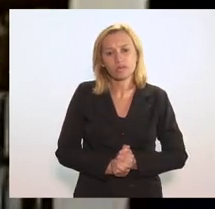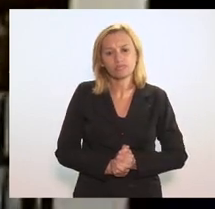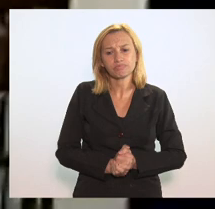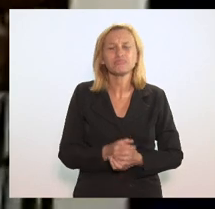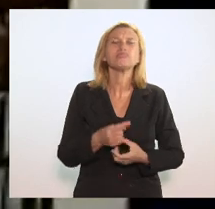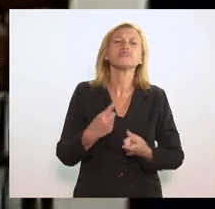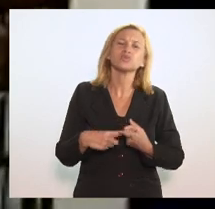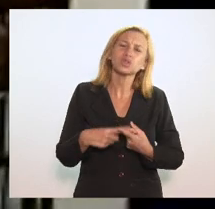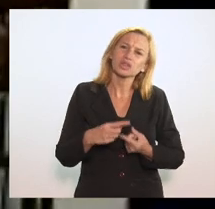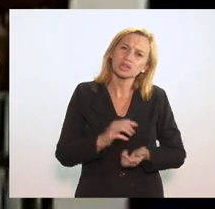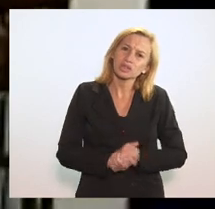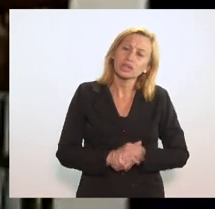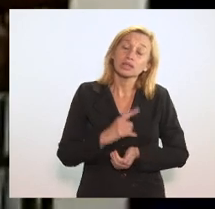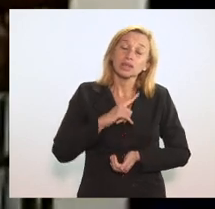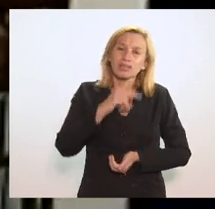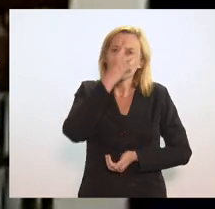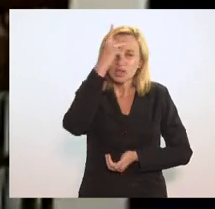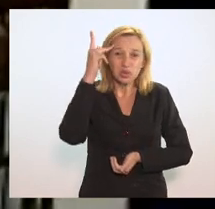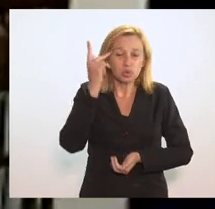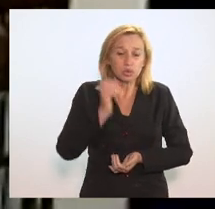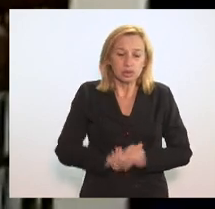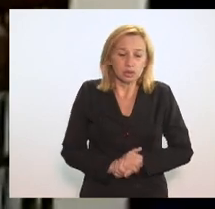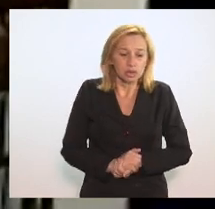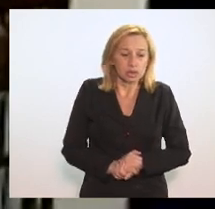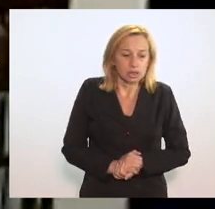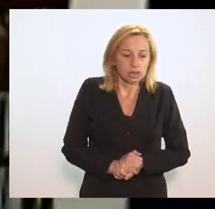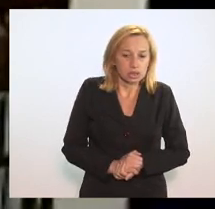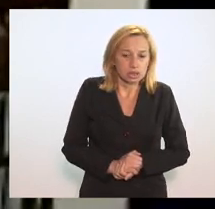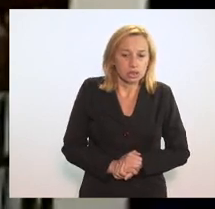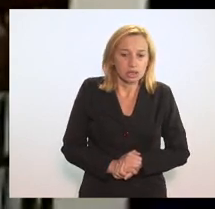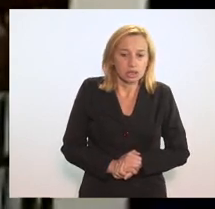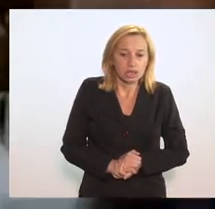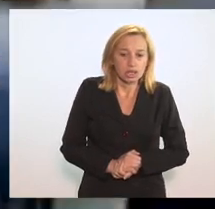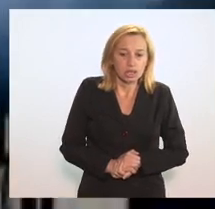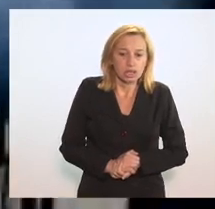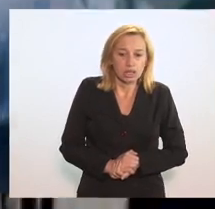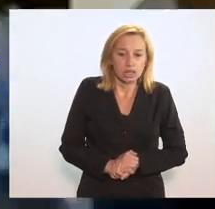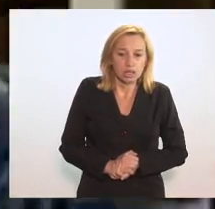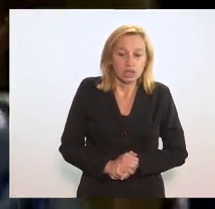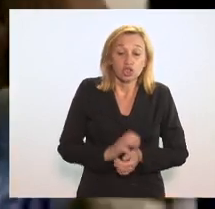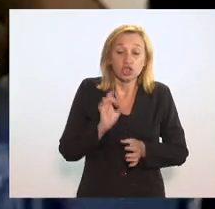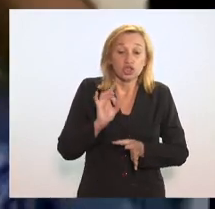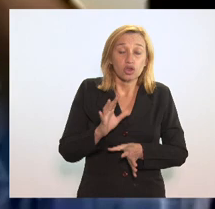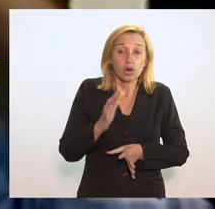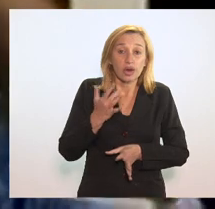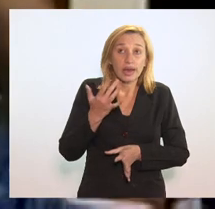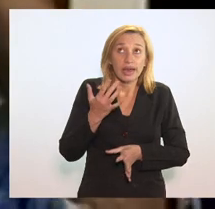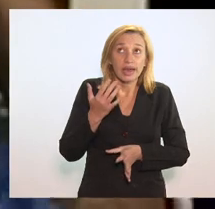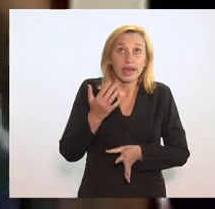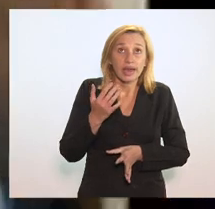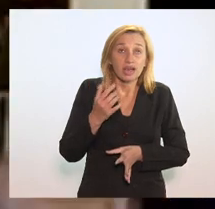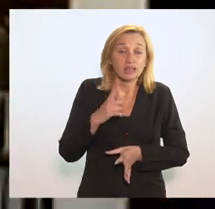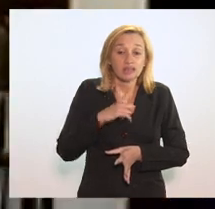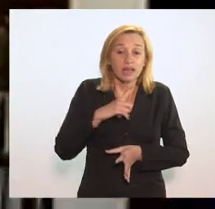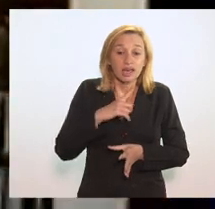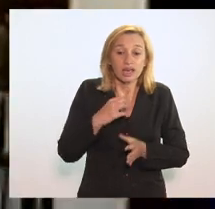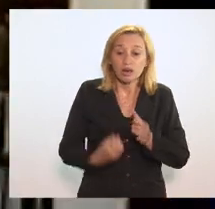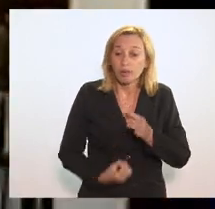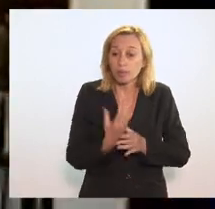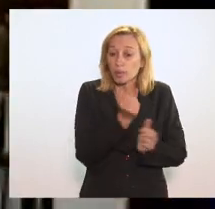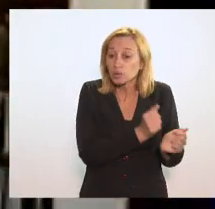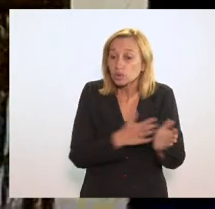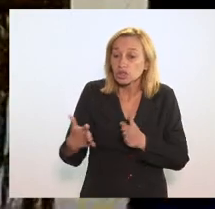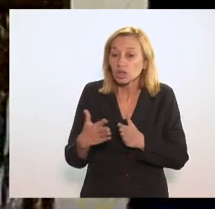porque tem pessoas que para eles só existem a cadeia produtiva. E quem é